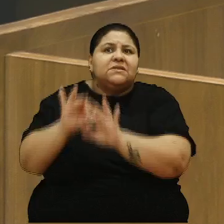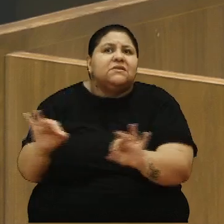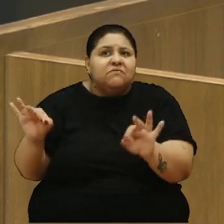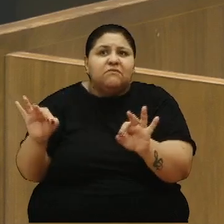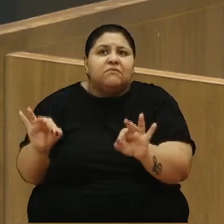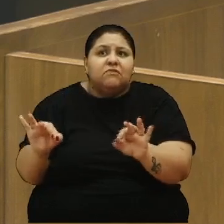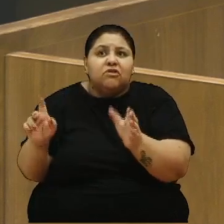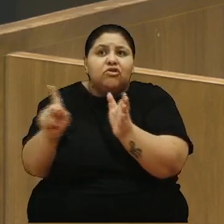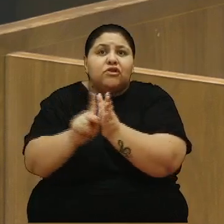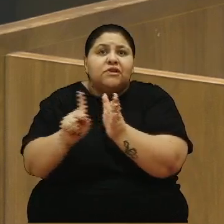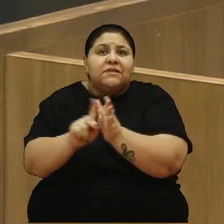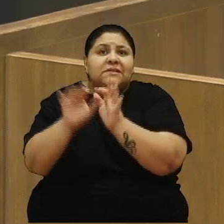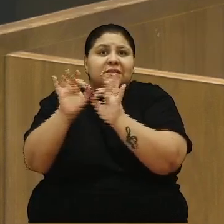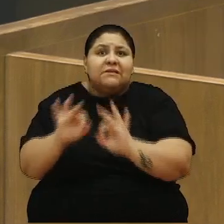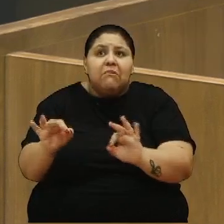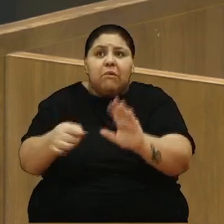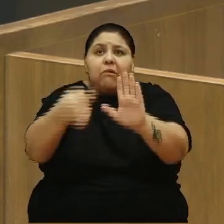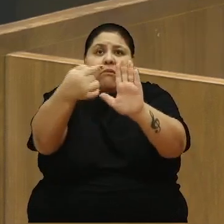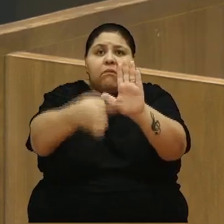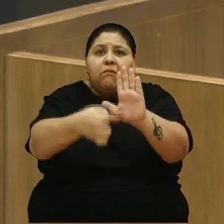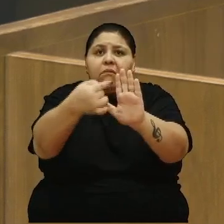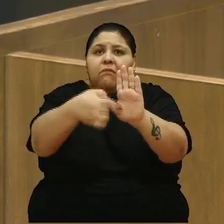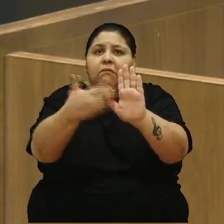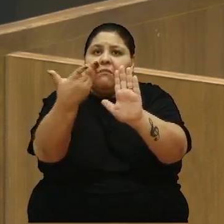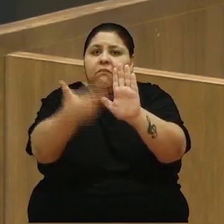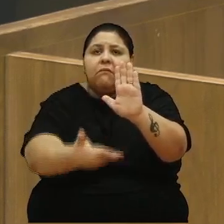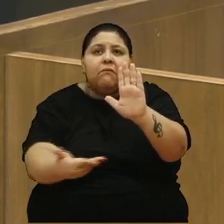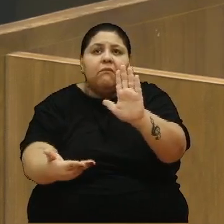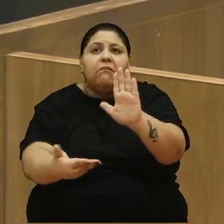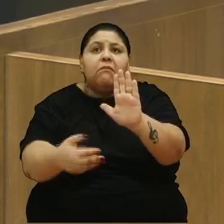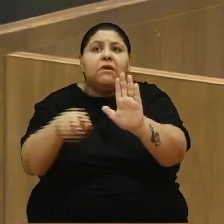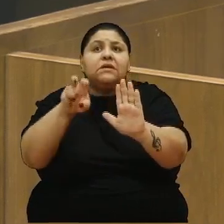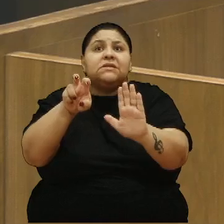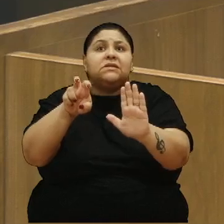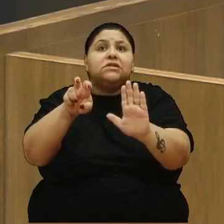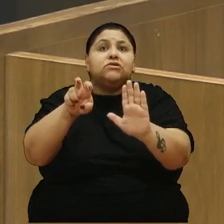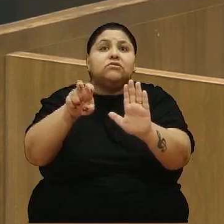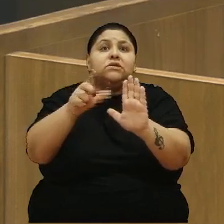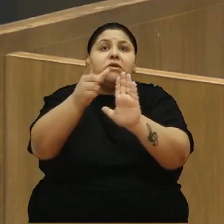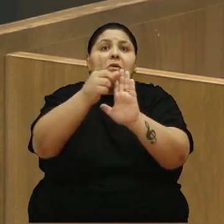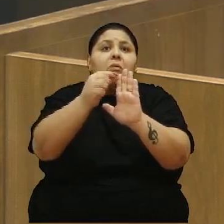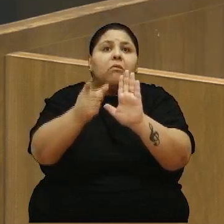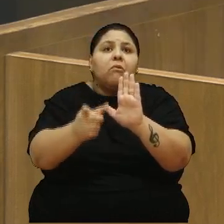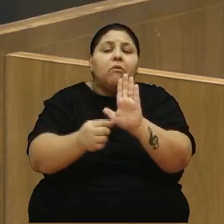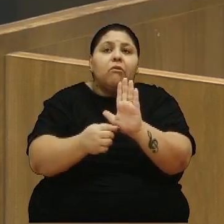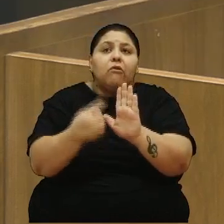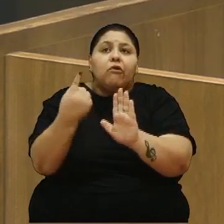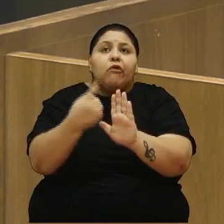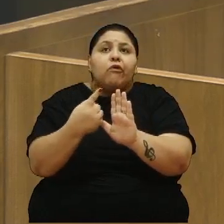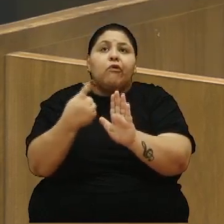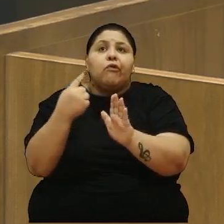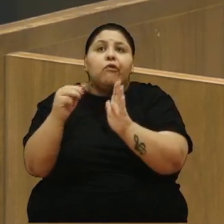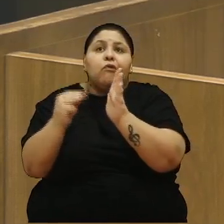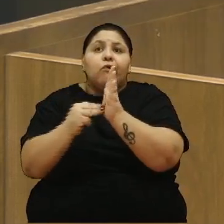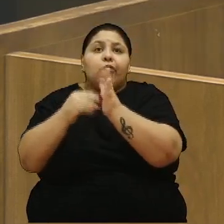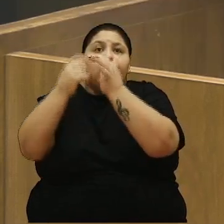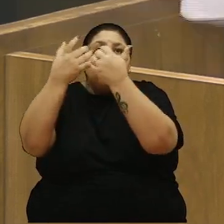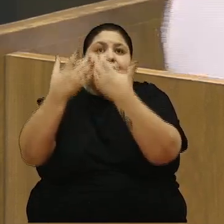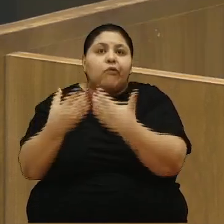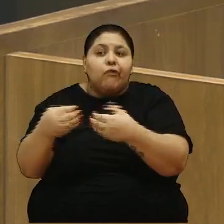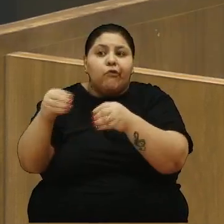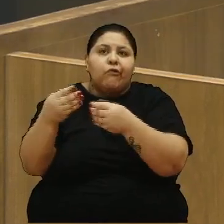simples, um projetinho de 5 artigos e uma exposição de motivo de uma folha.